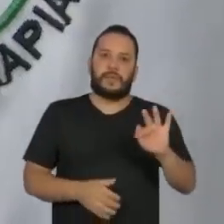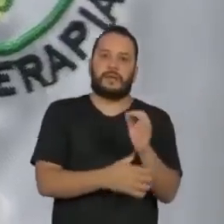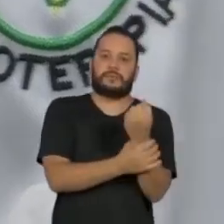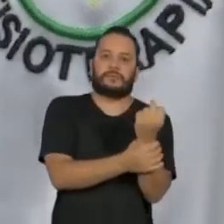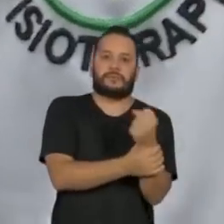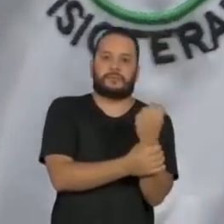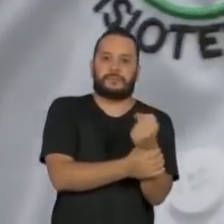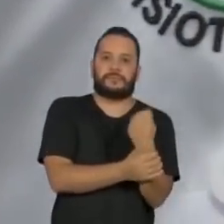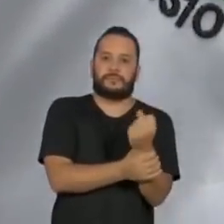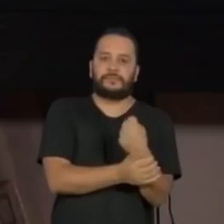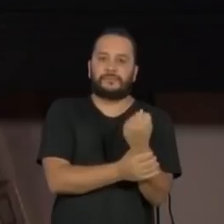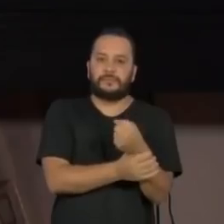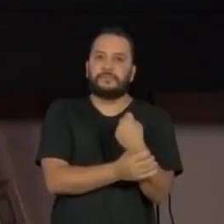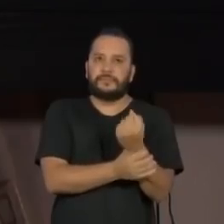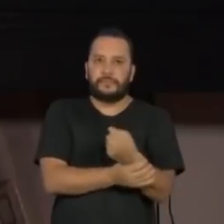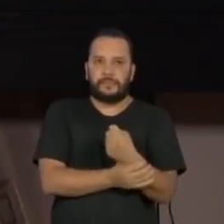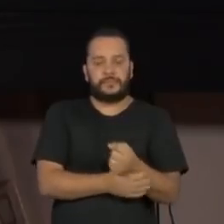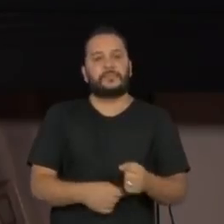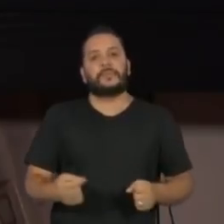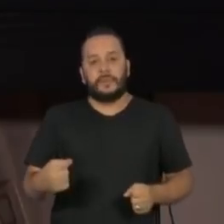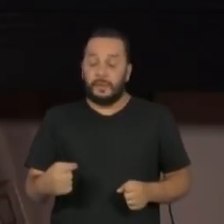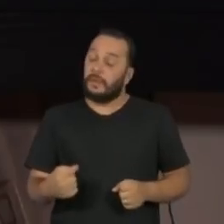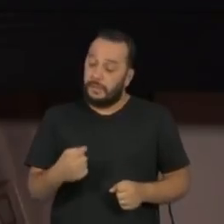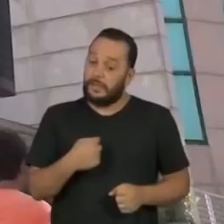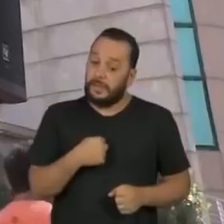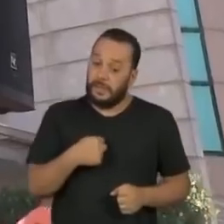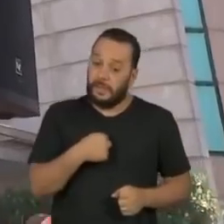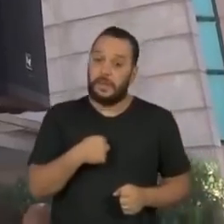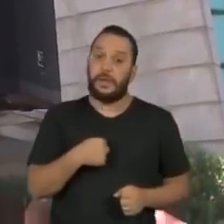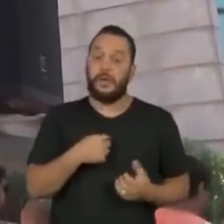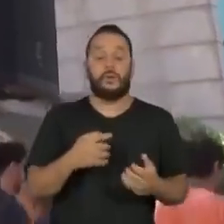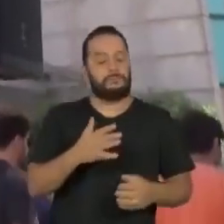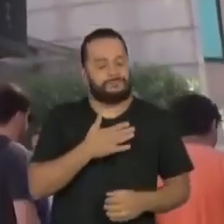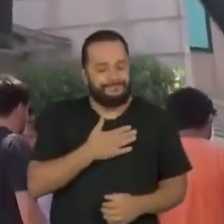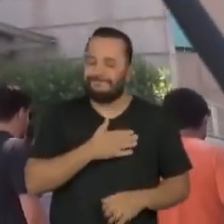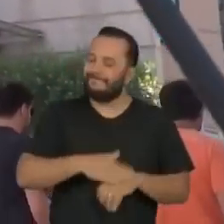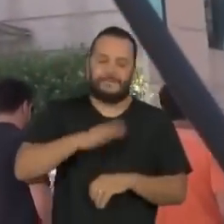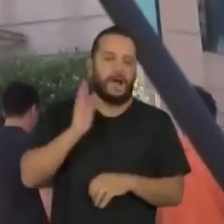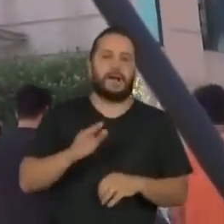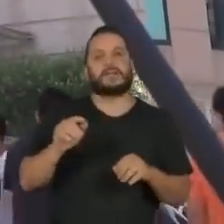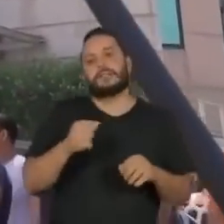fisioterapia. Meu plano A seria a música.